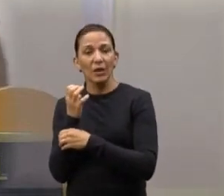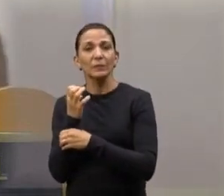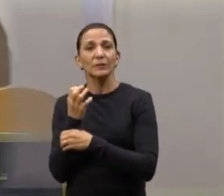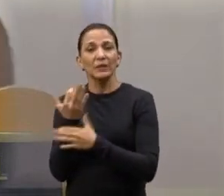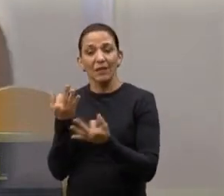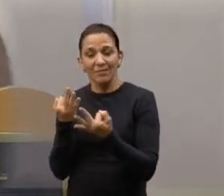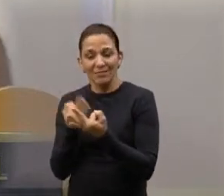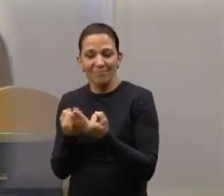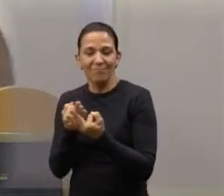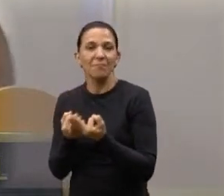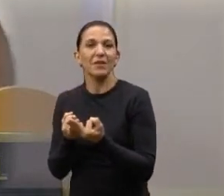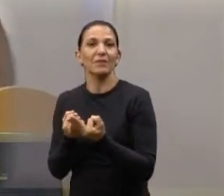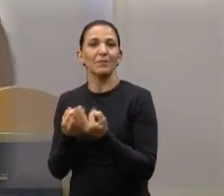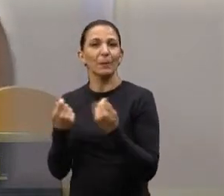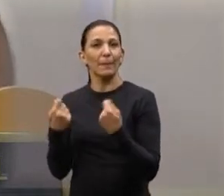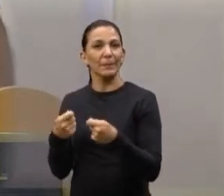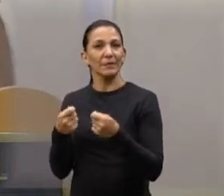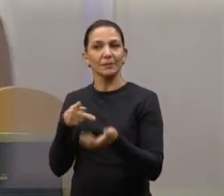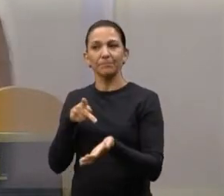cannabis medicinal.